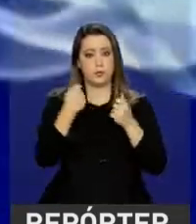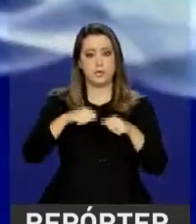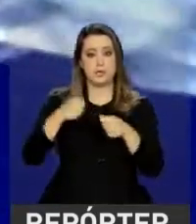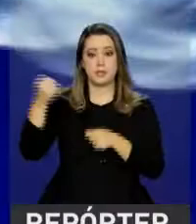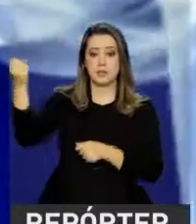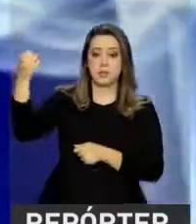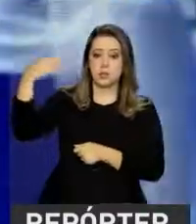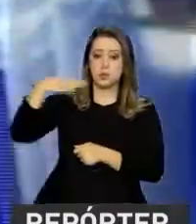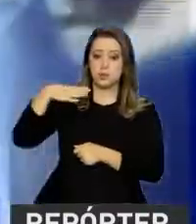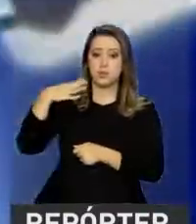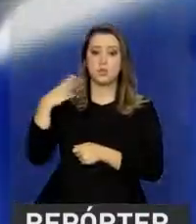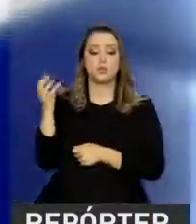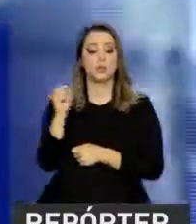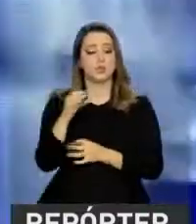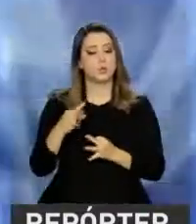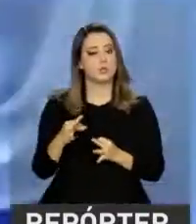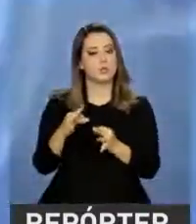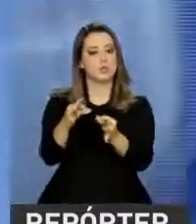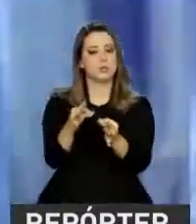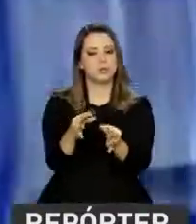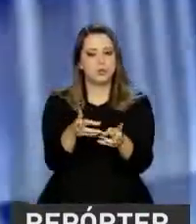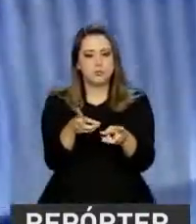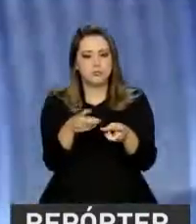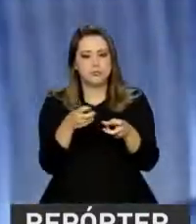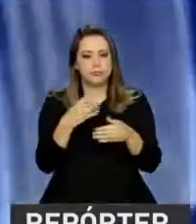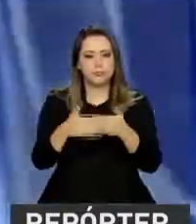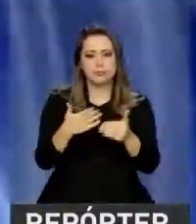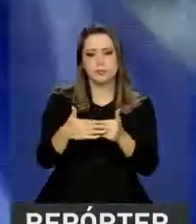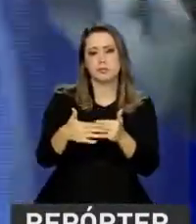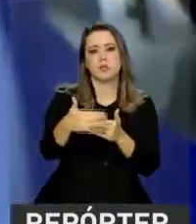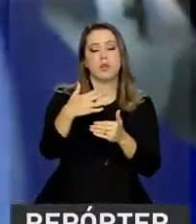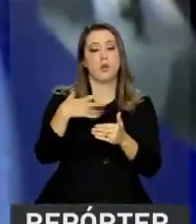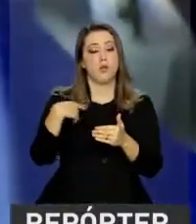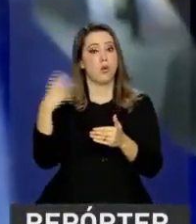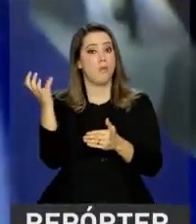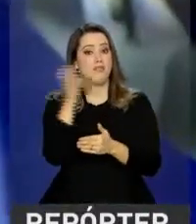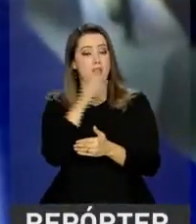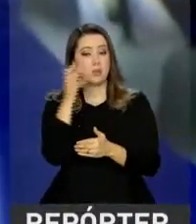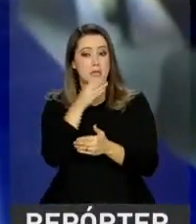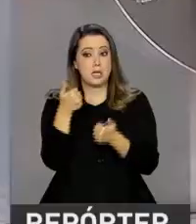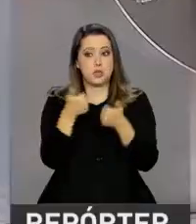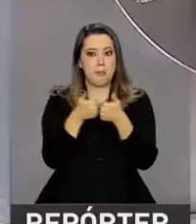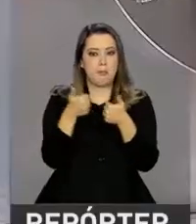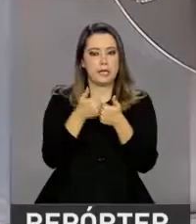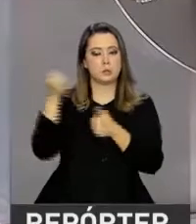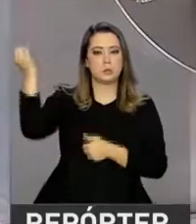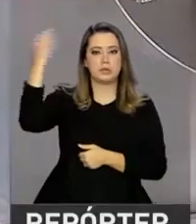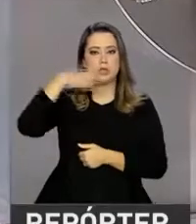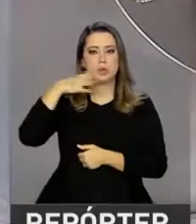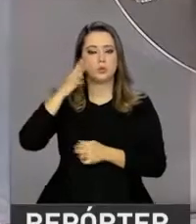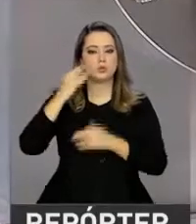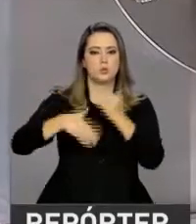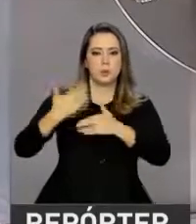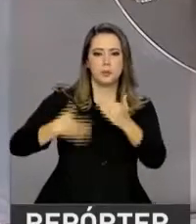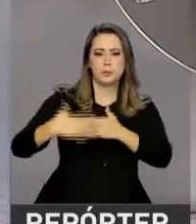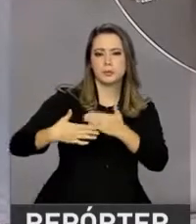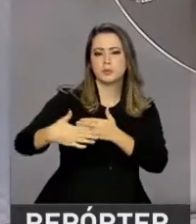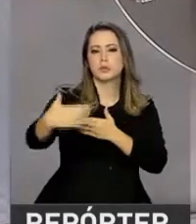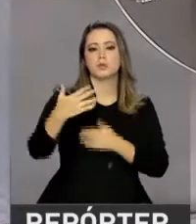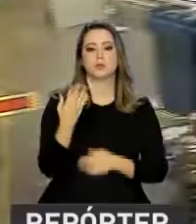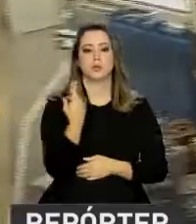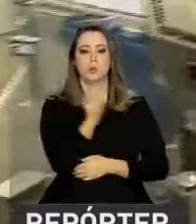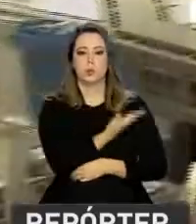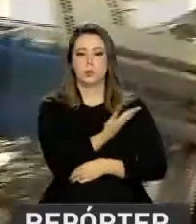eletromagnética produzida quando elétrons são acelerados a uma velocidade próxima da luz em aceleradores de partículas como